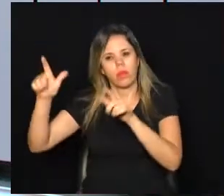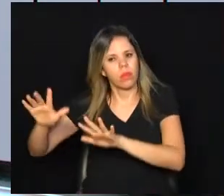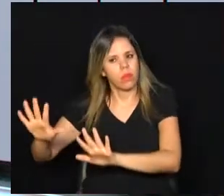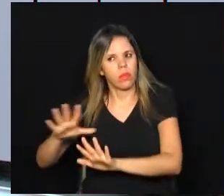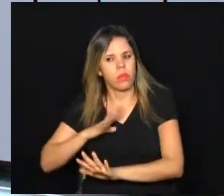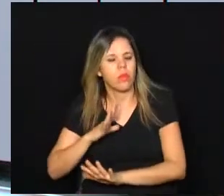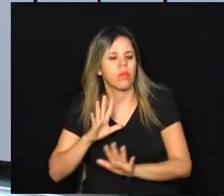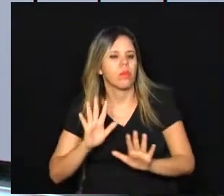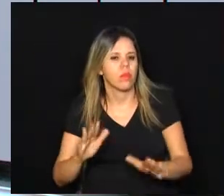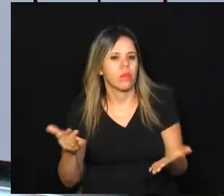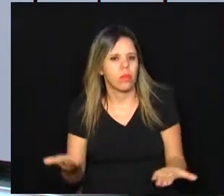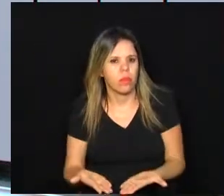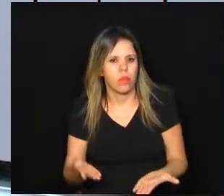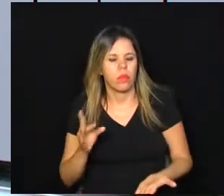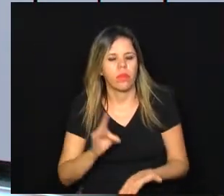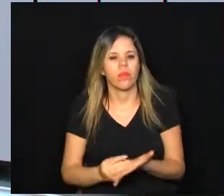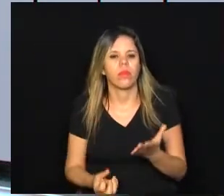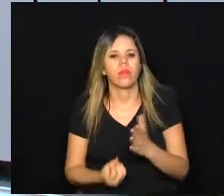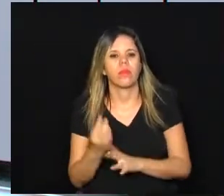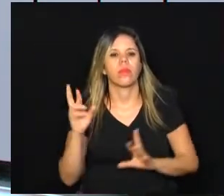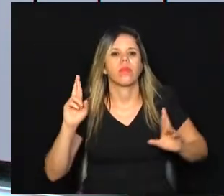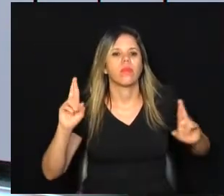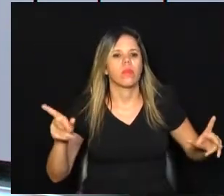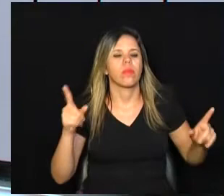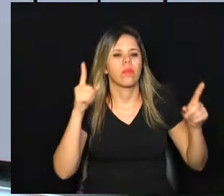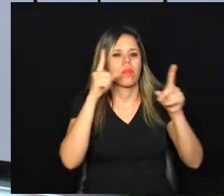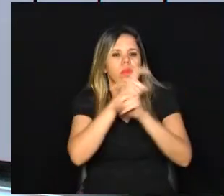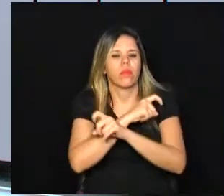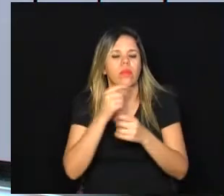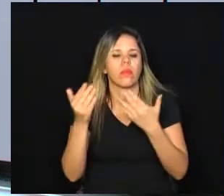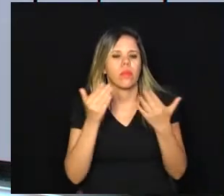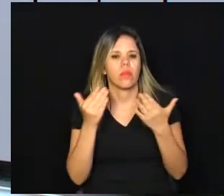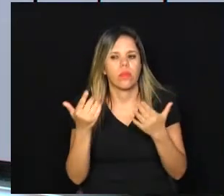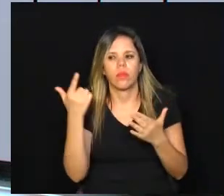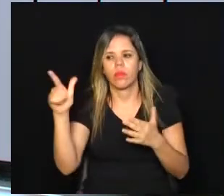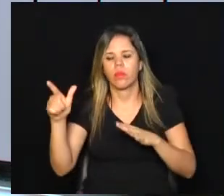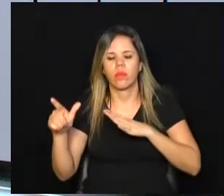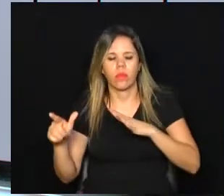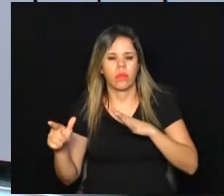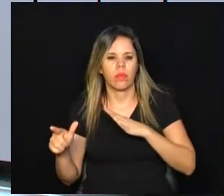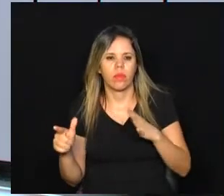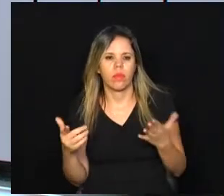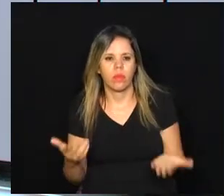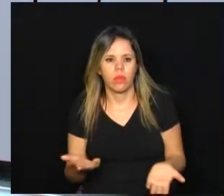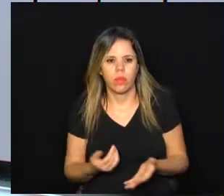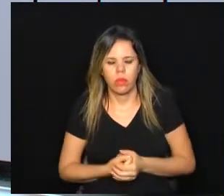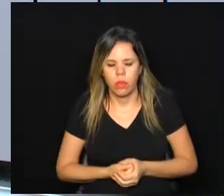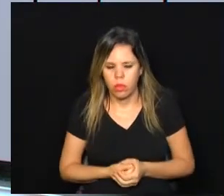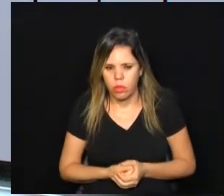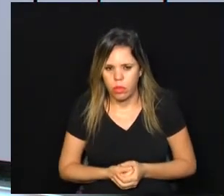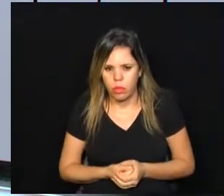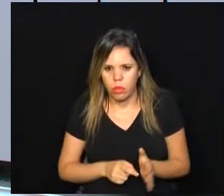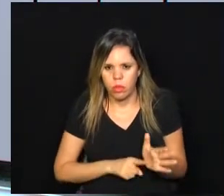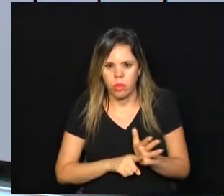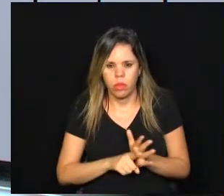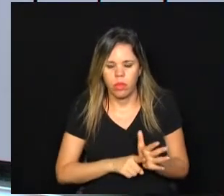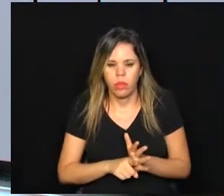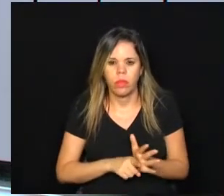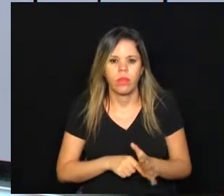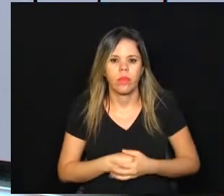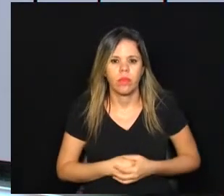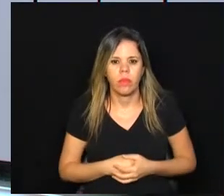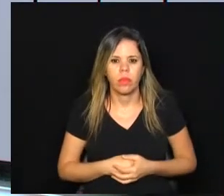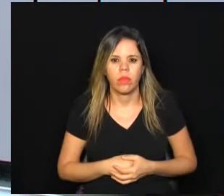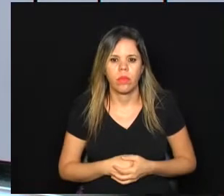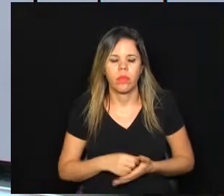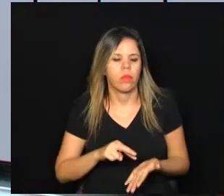Então, a nossa realidade é diferente. É difícil a gente comparar com indicadores assim que são estatísticos. Mas isso não